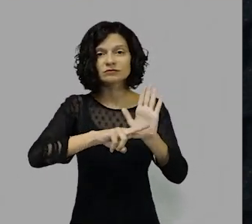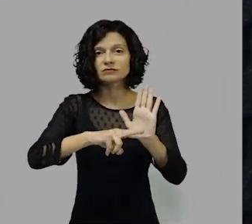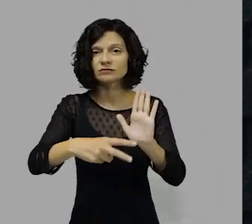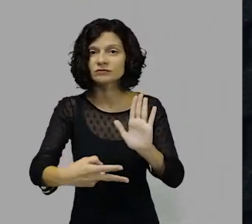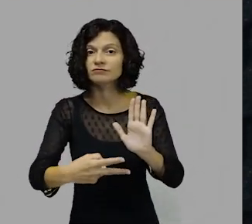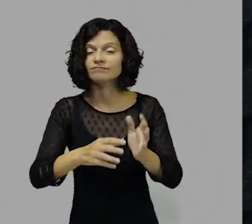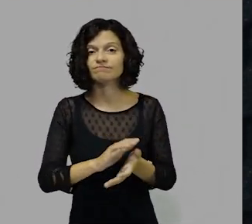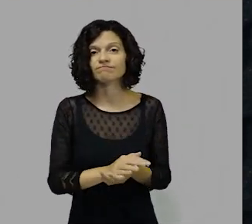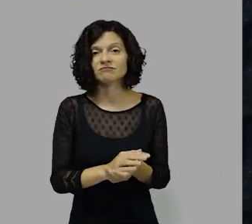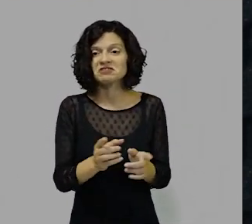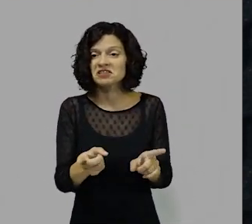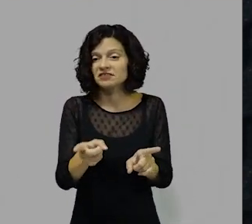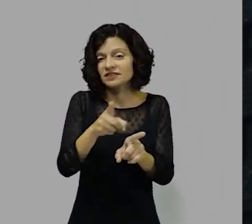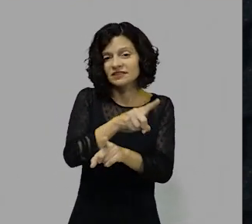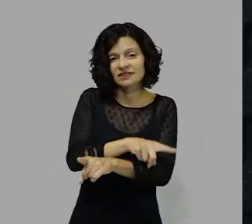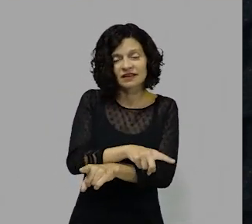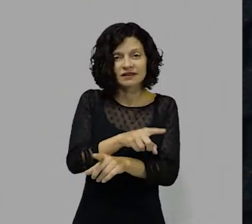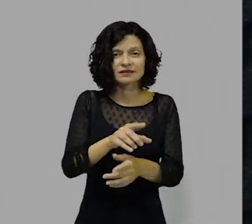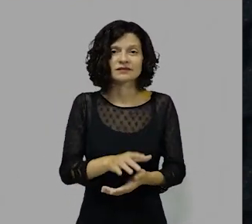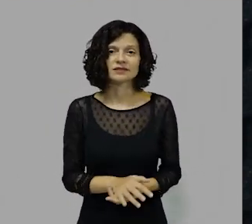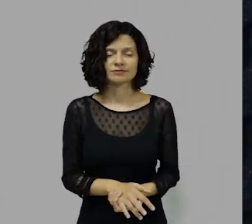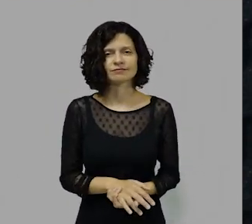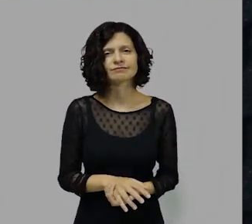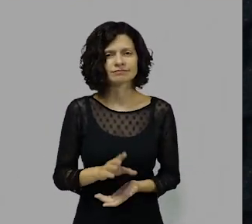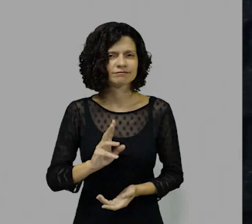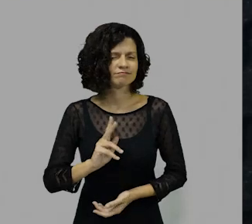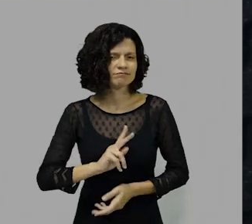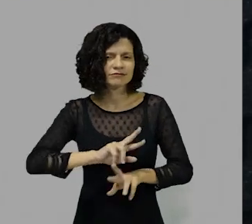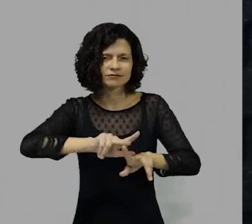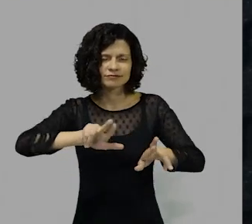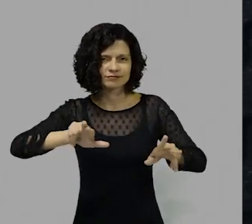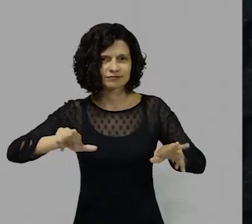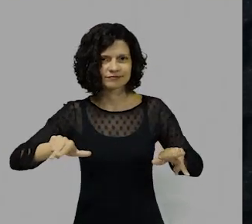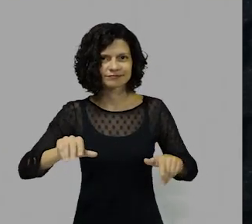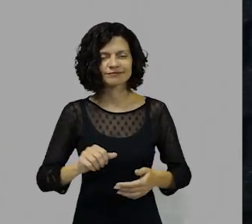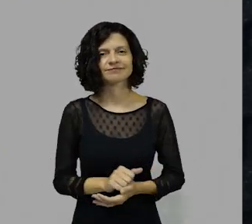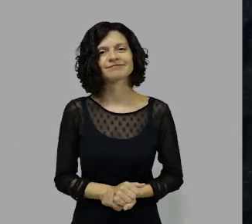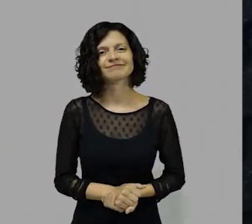contradição ou adversidade e assim por diante. Bom, a gente